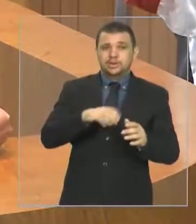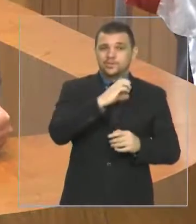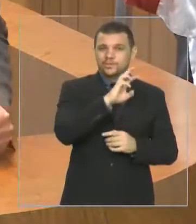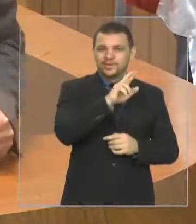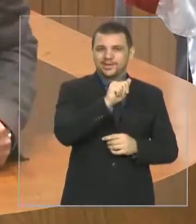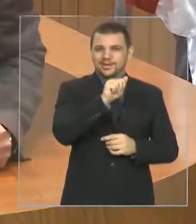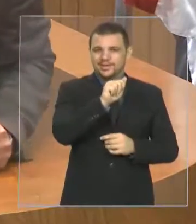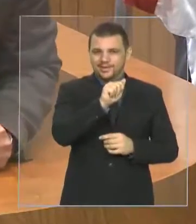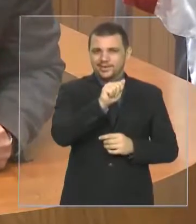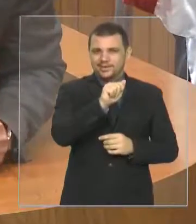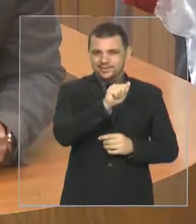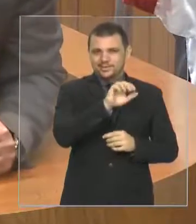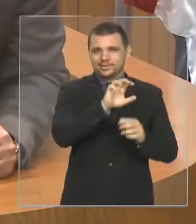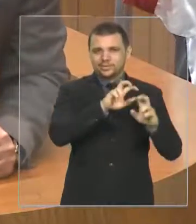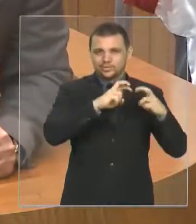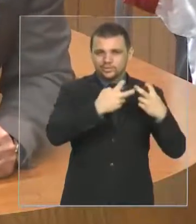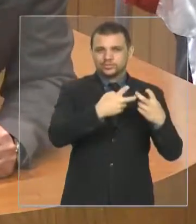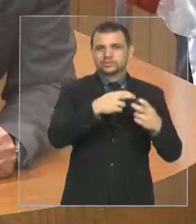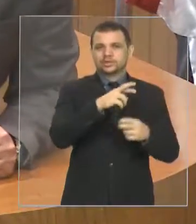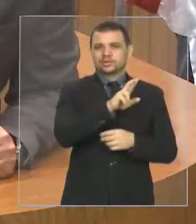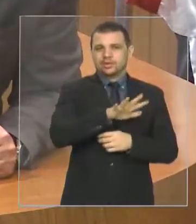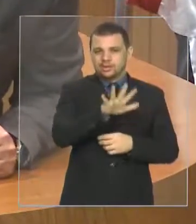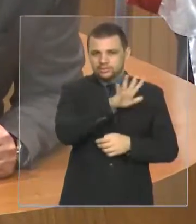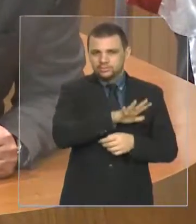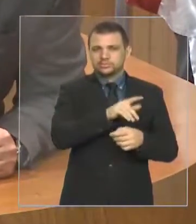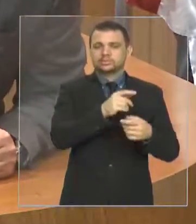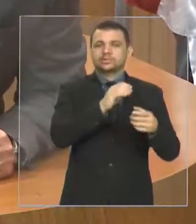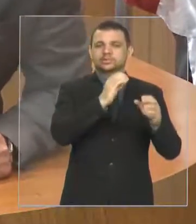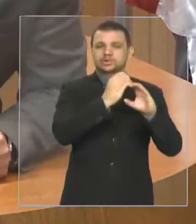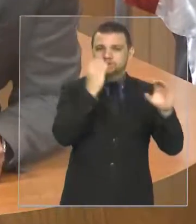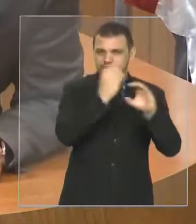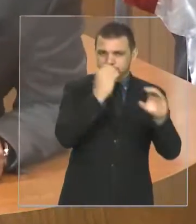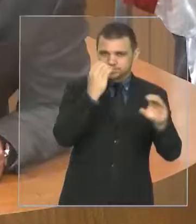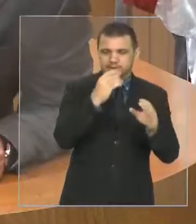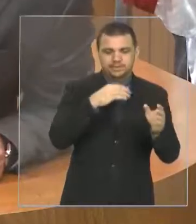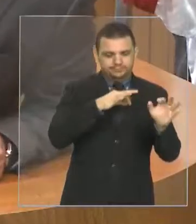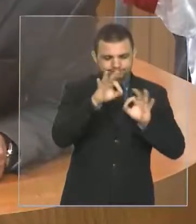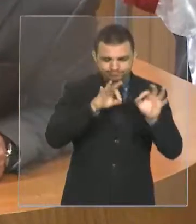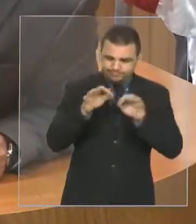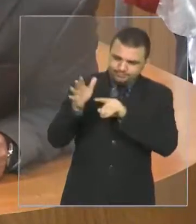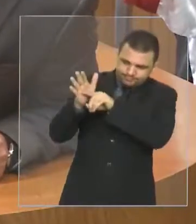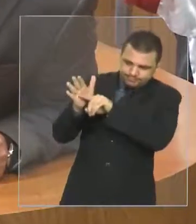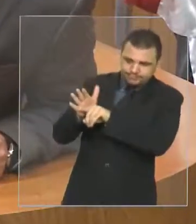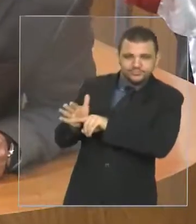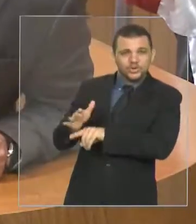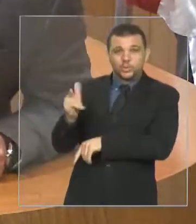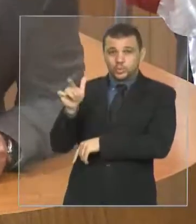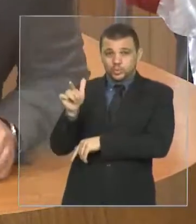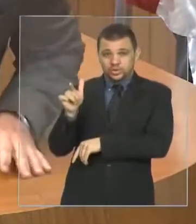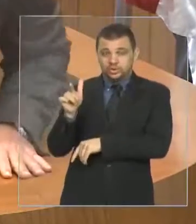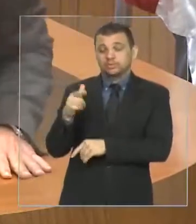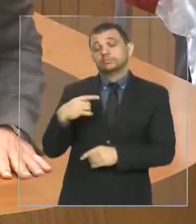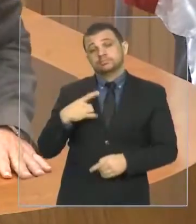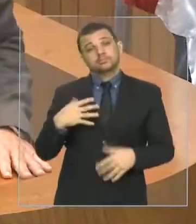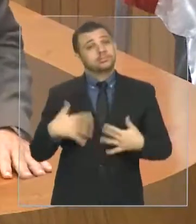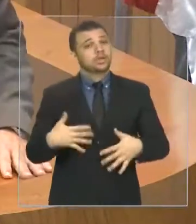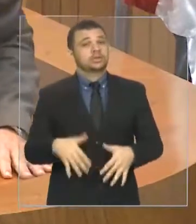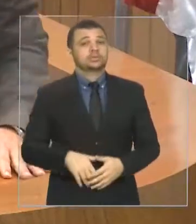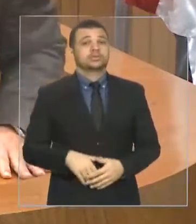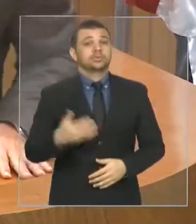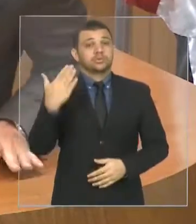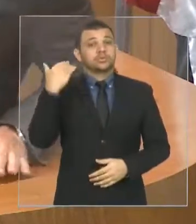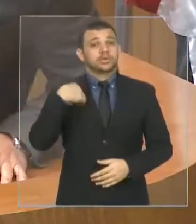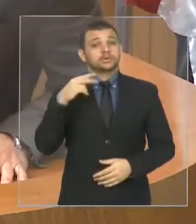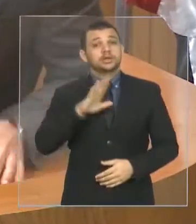temeroso. E quero dizer que eu vou ao futebol desde 6 anos de idade. Já vi o deputado Otelino várias vezes aqui, mas nunca